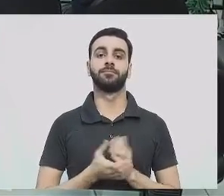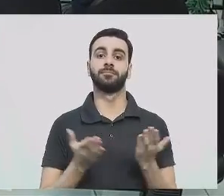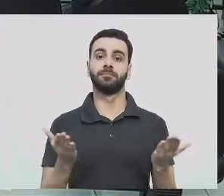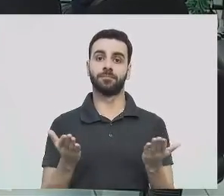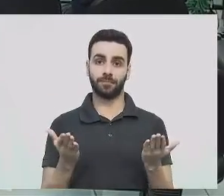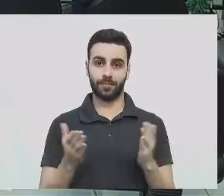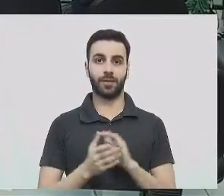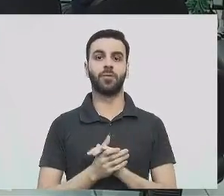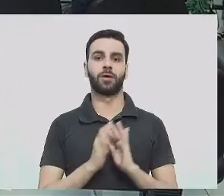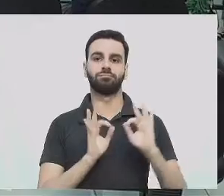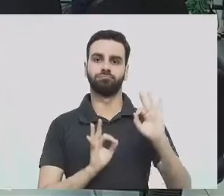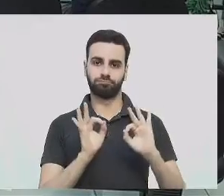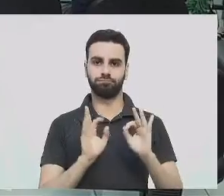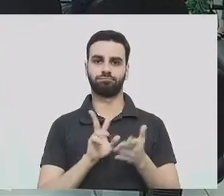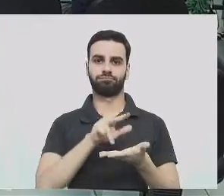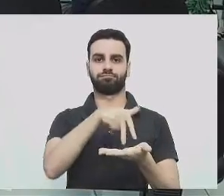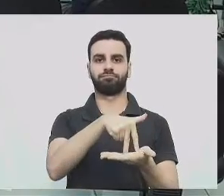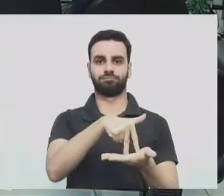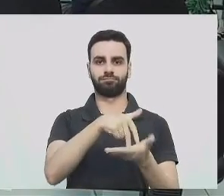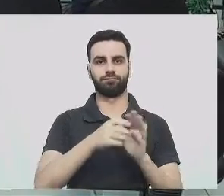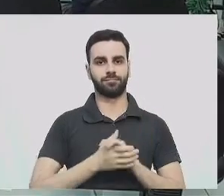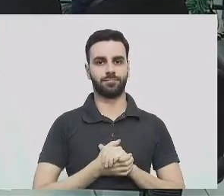Passar para o cerimonial.